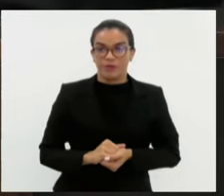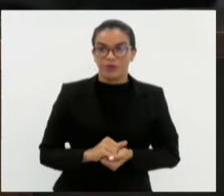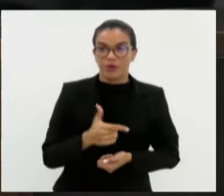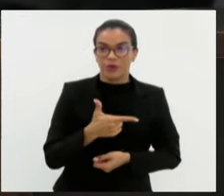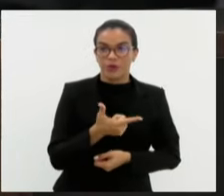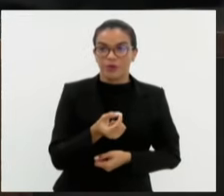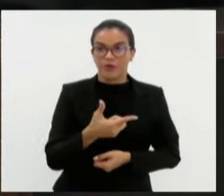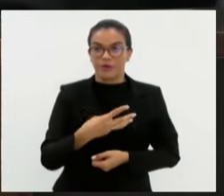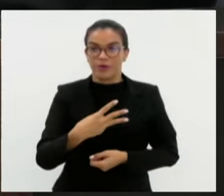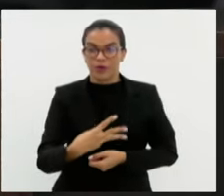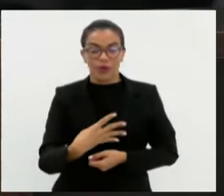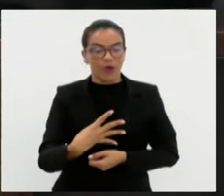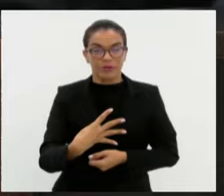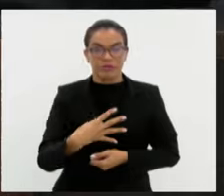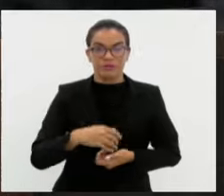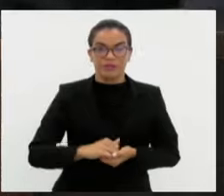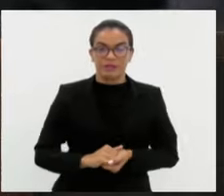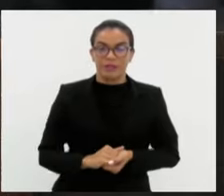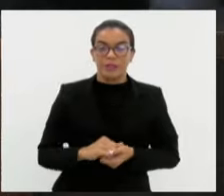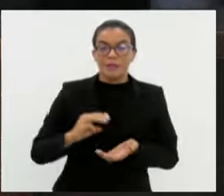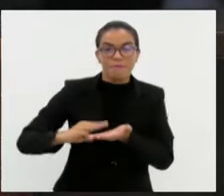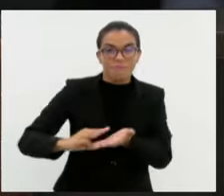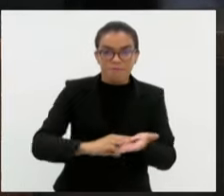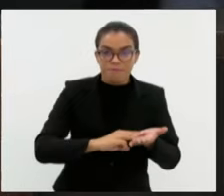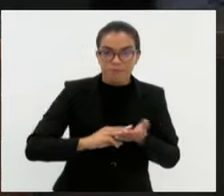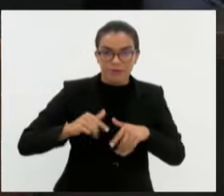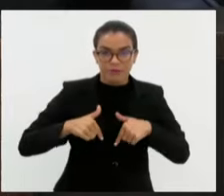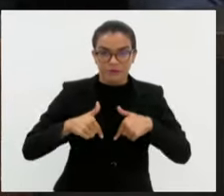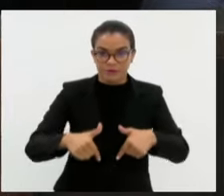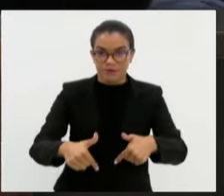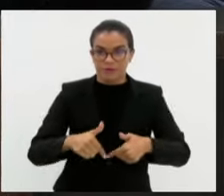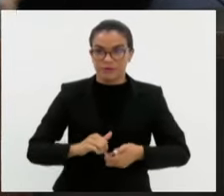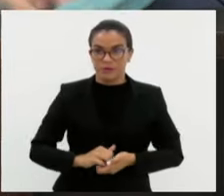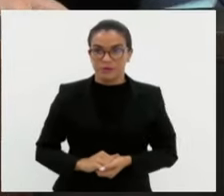demais deputados da comissão, membros efetivos.